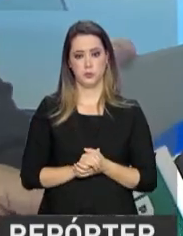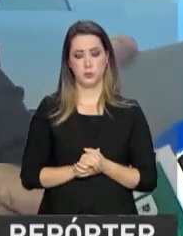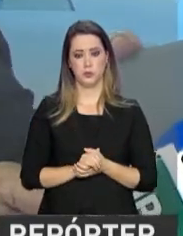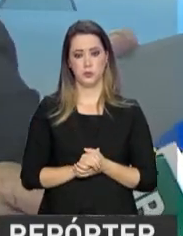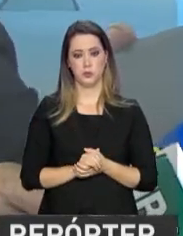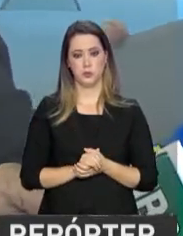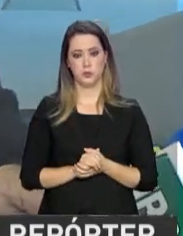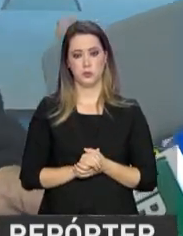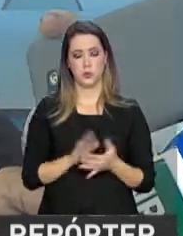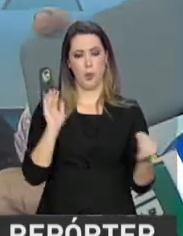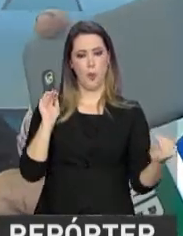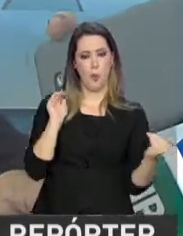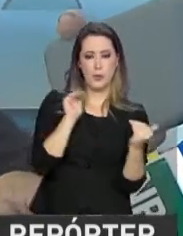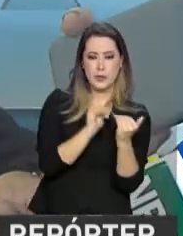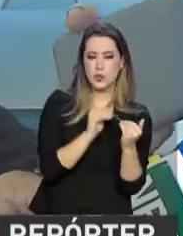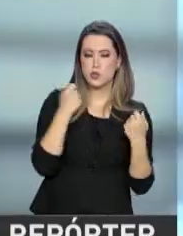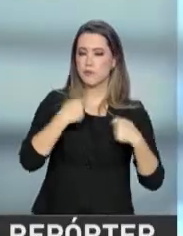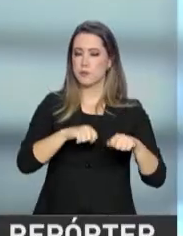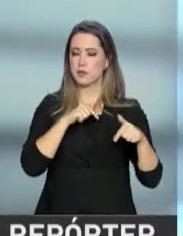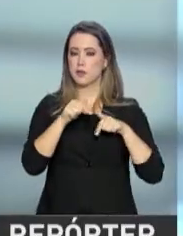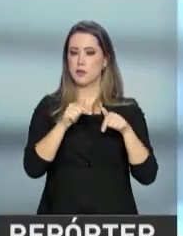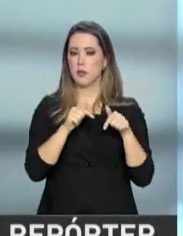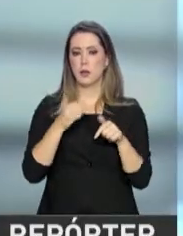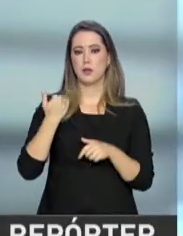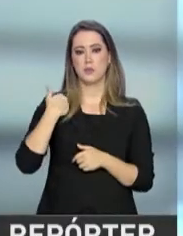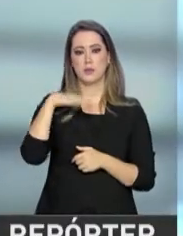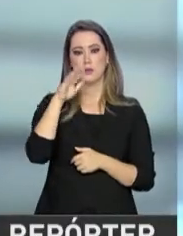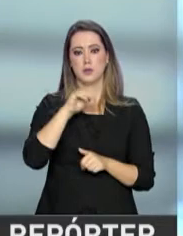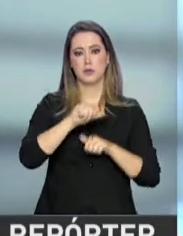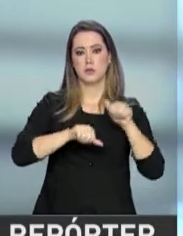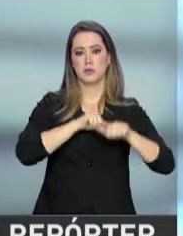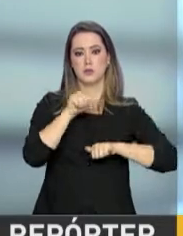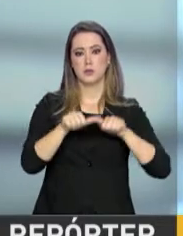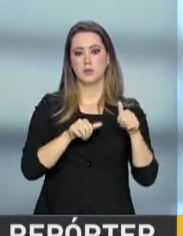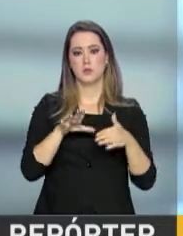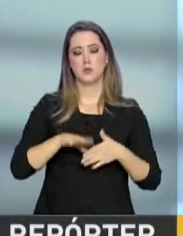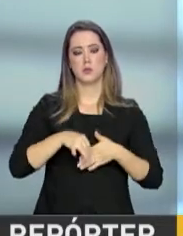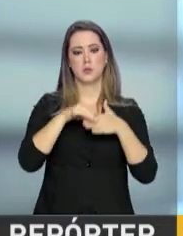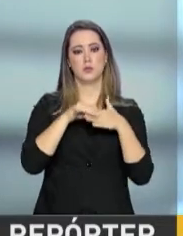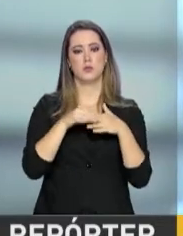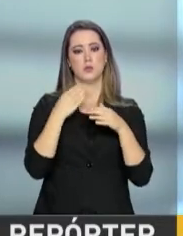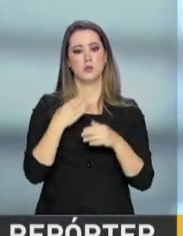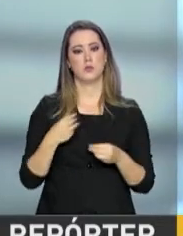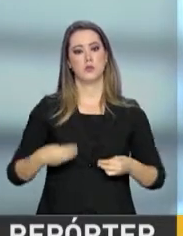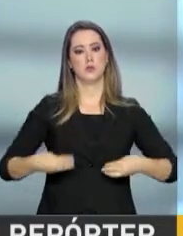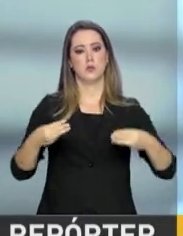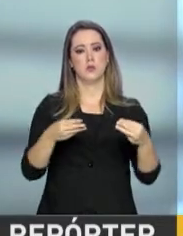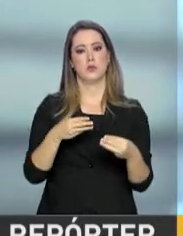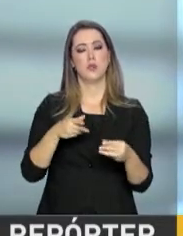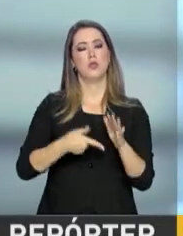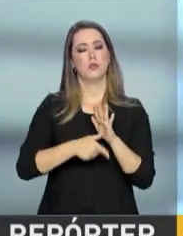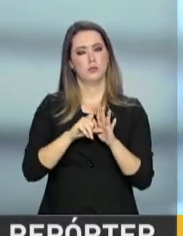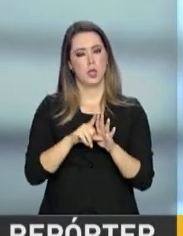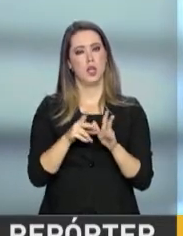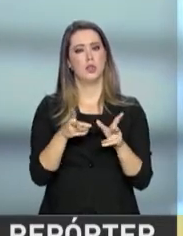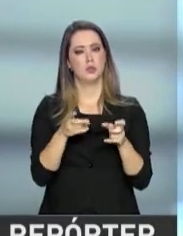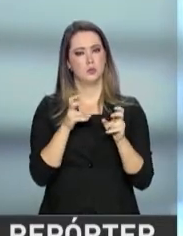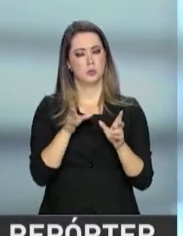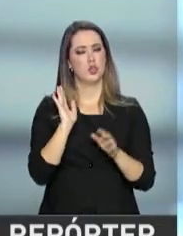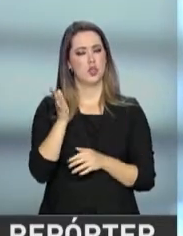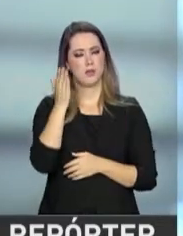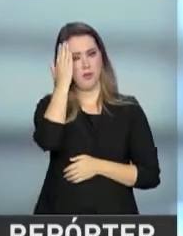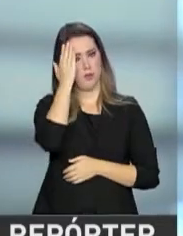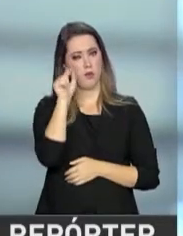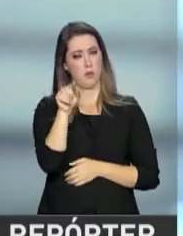um eixo que tem que ser explorado. Essas mudanças no comando desses ministérios já estavam previstas. Os ex-ministros